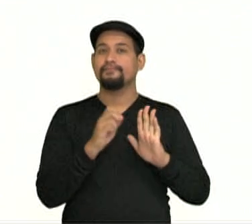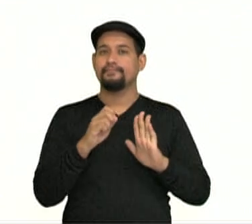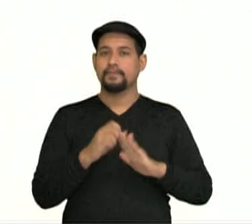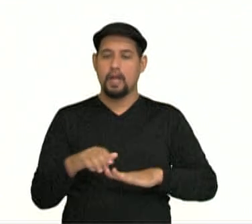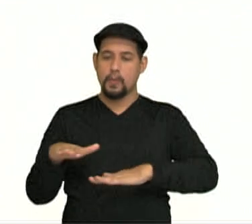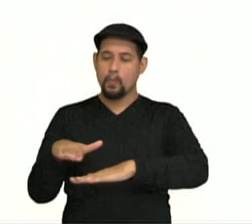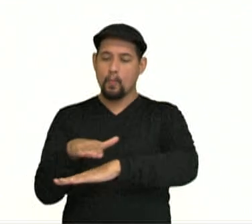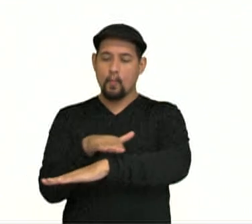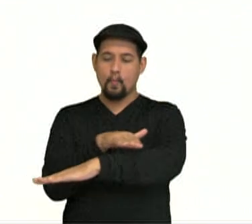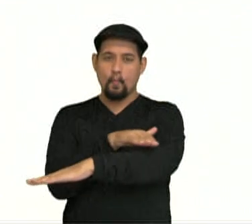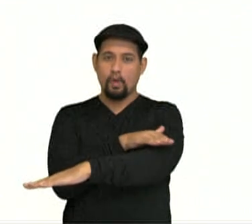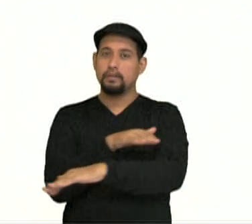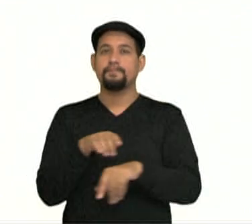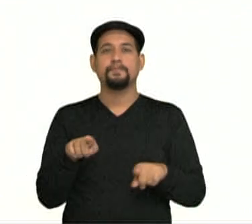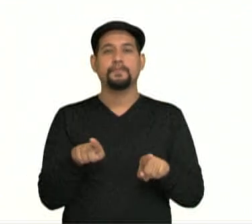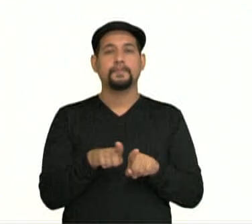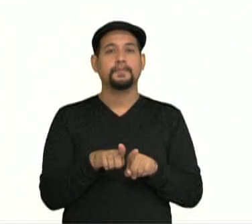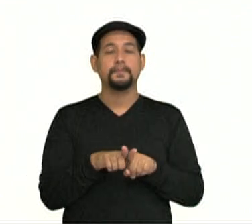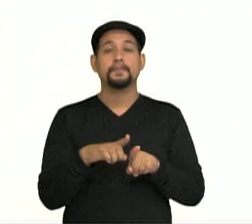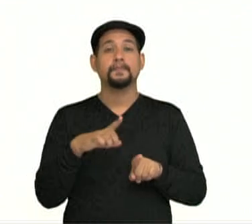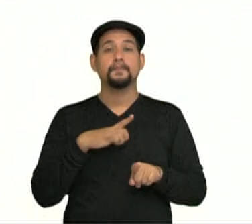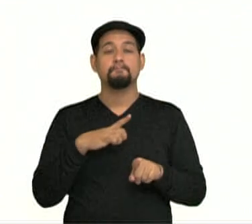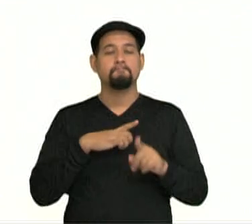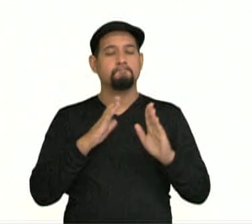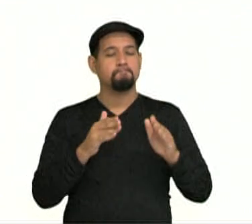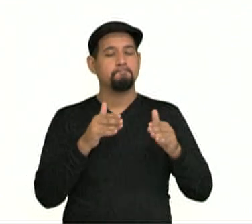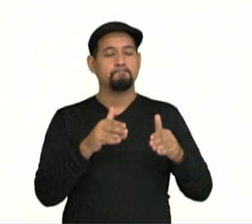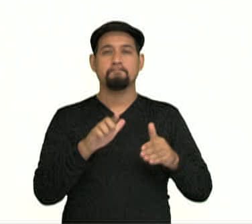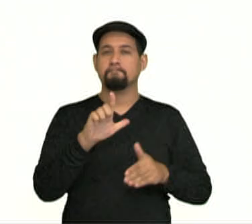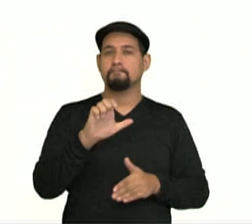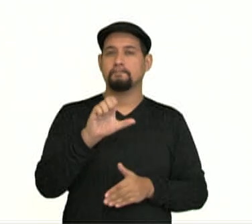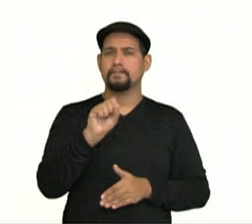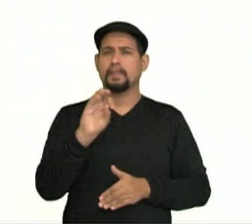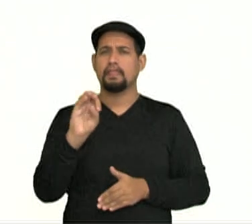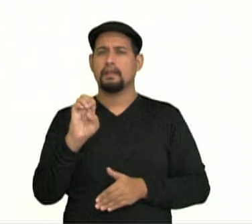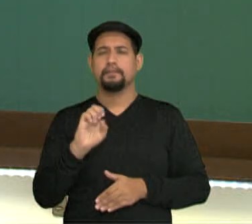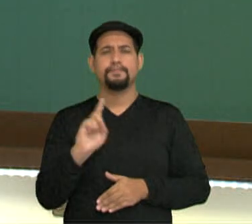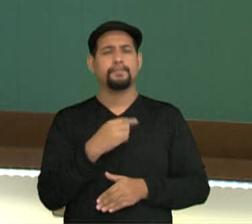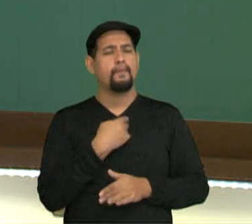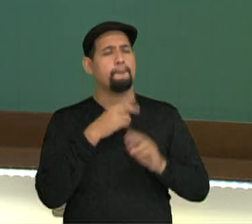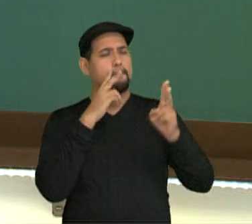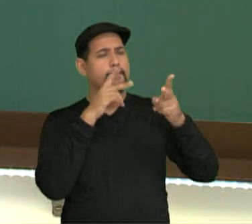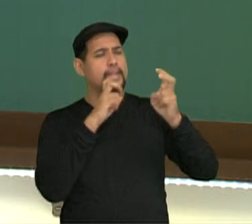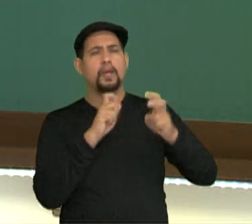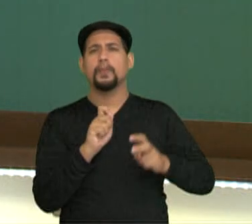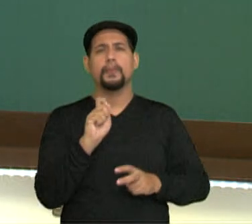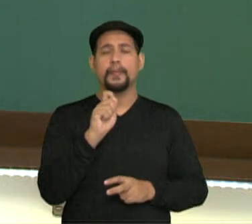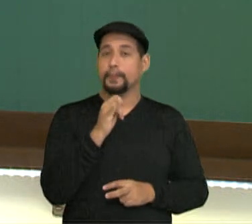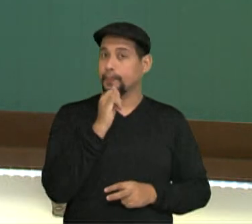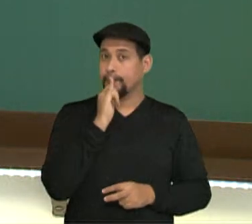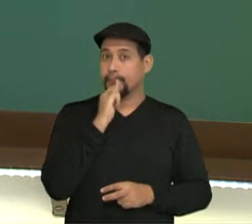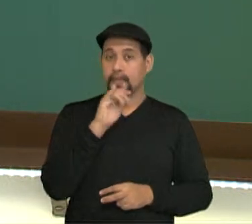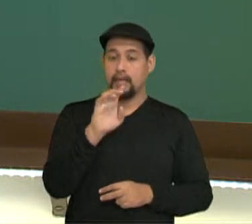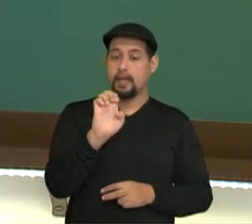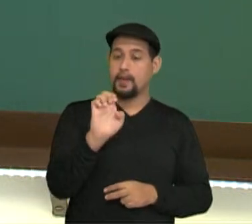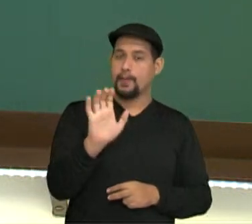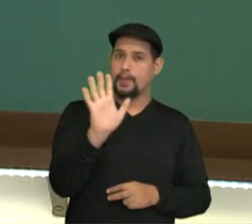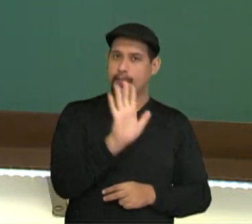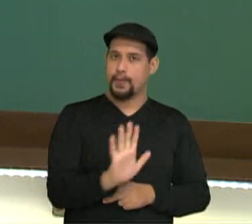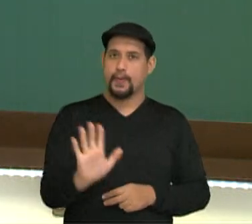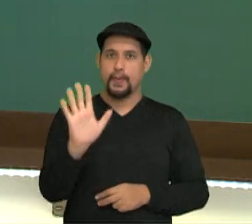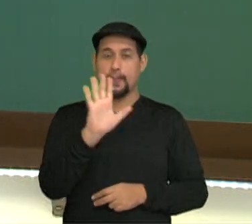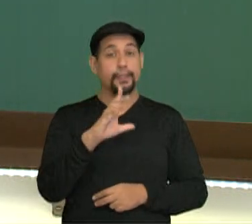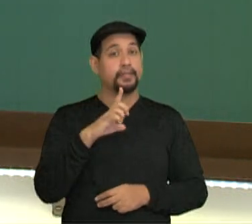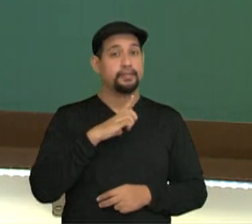planícies, principalmente na porção central e leste. O que a gente vai perceber então? Que no continente europeu nós